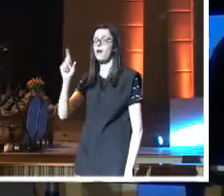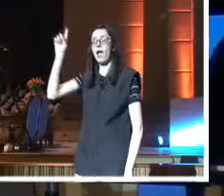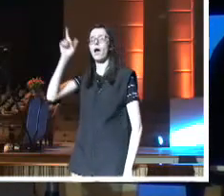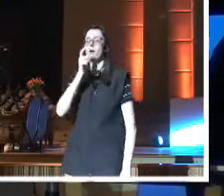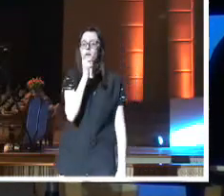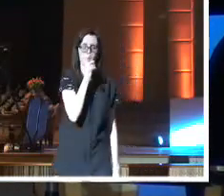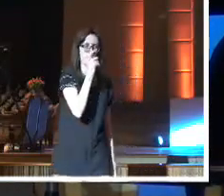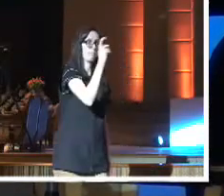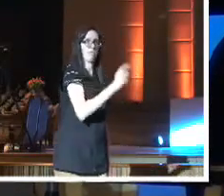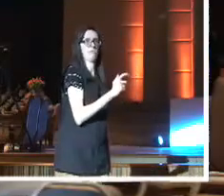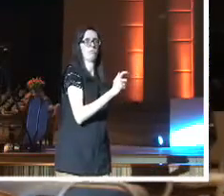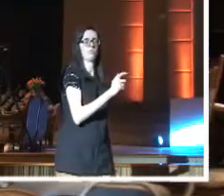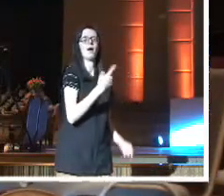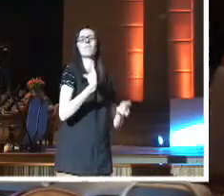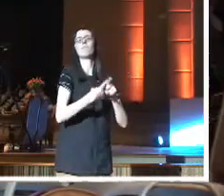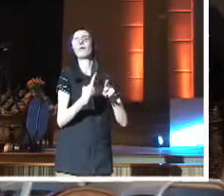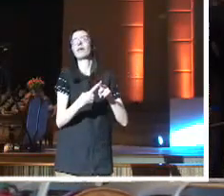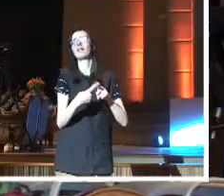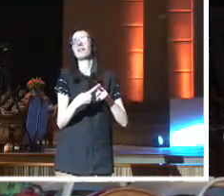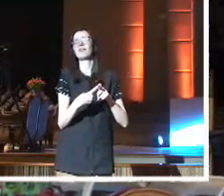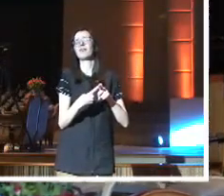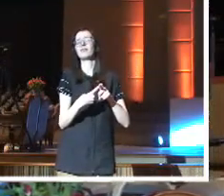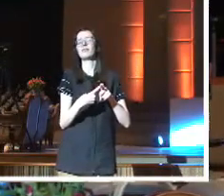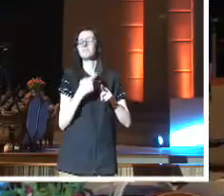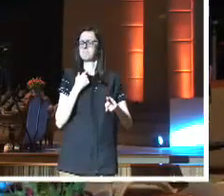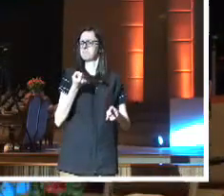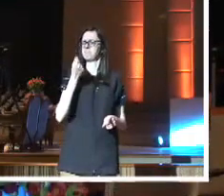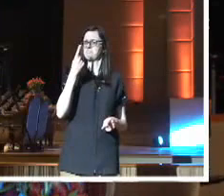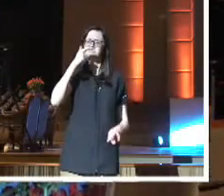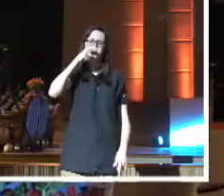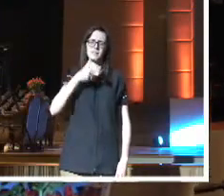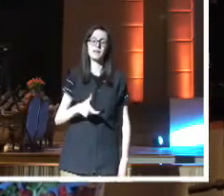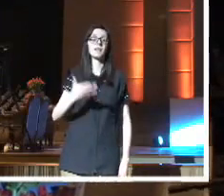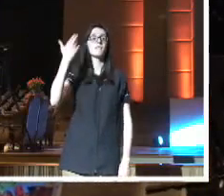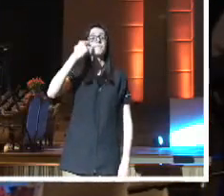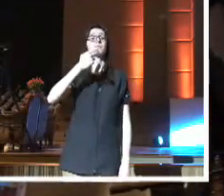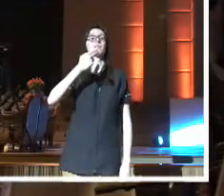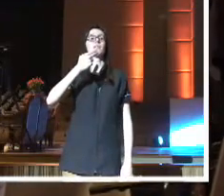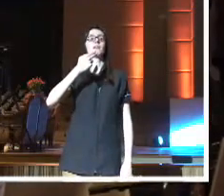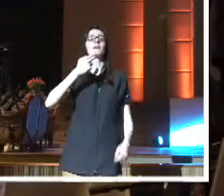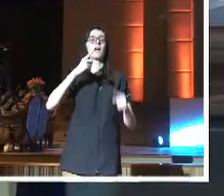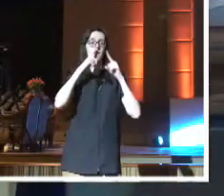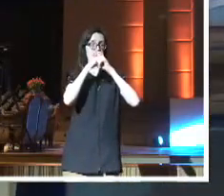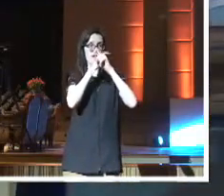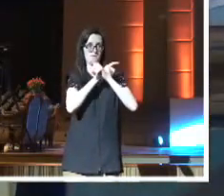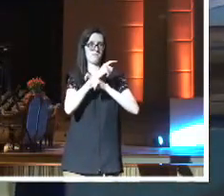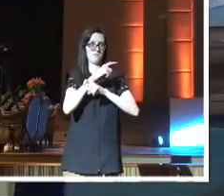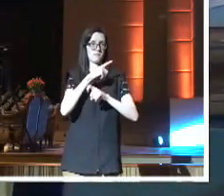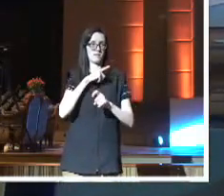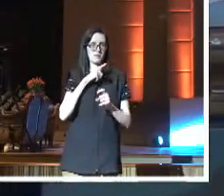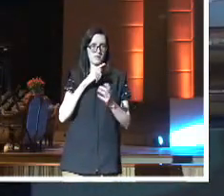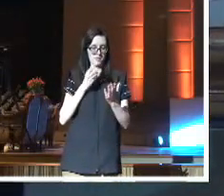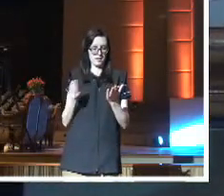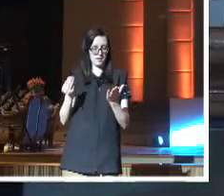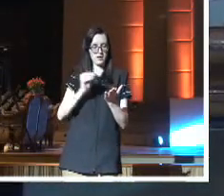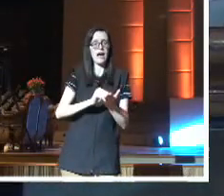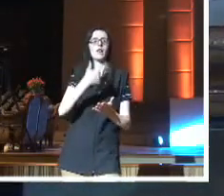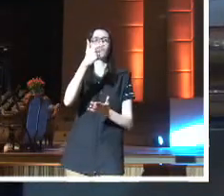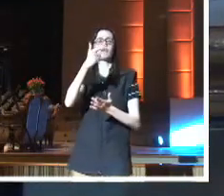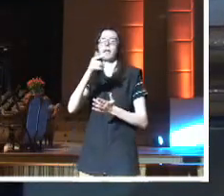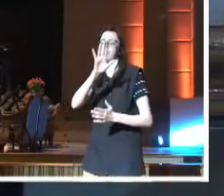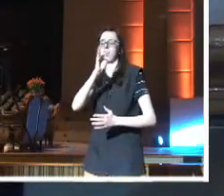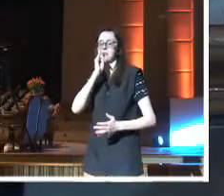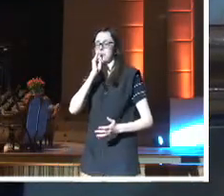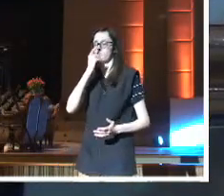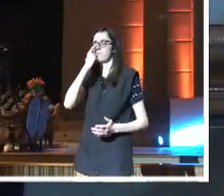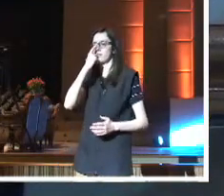E é interessante porque na língua hebraica não tem superlativo, tá? Por